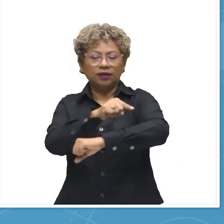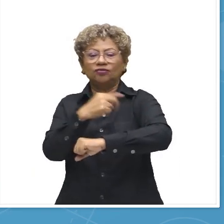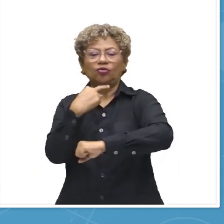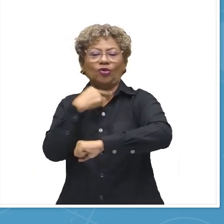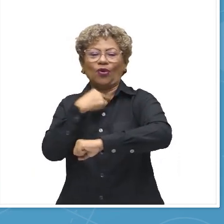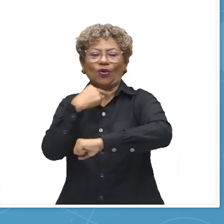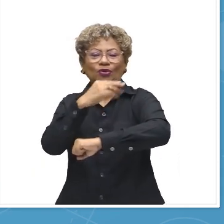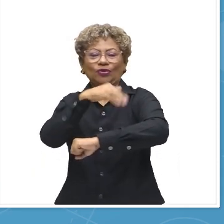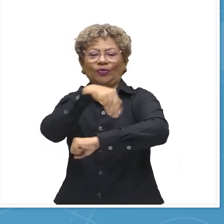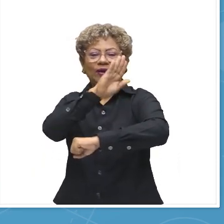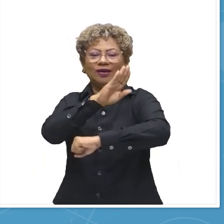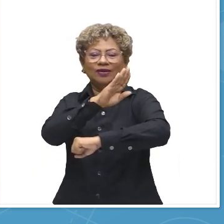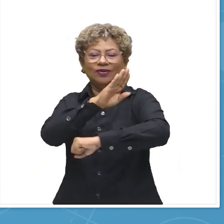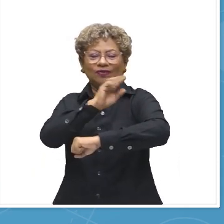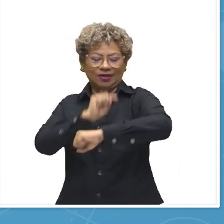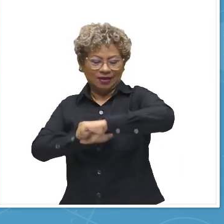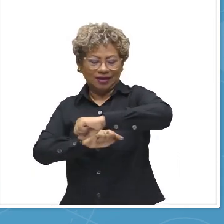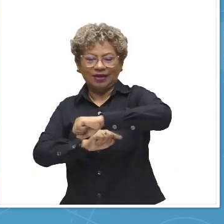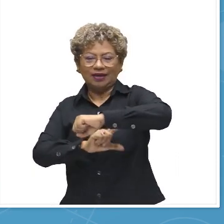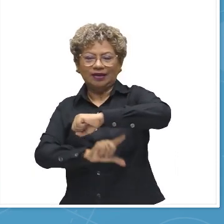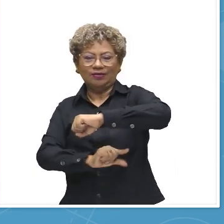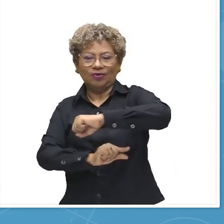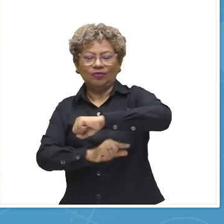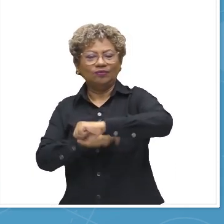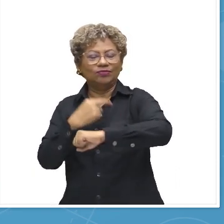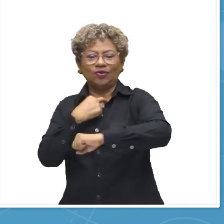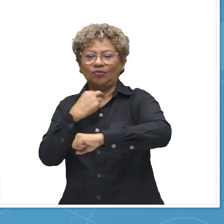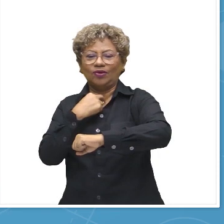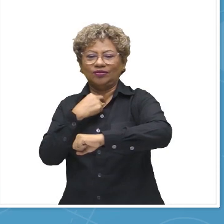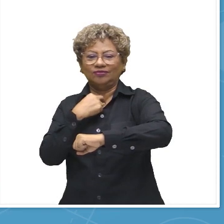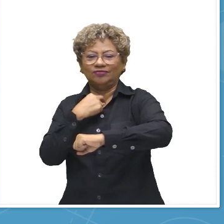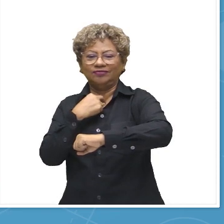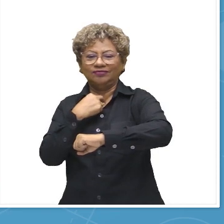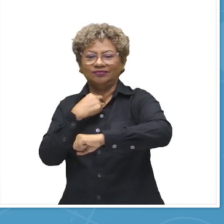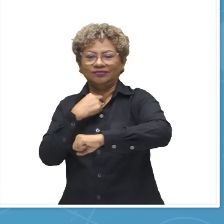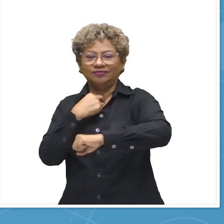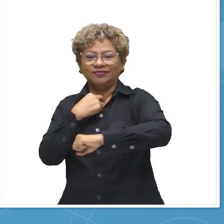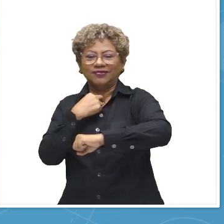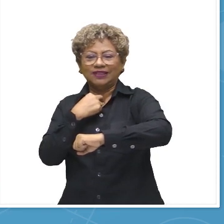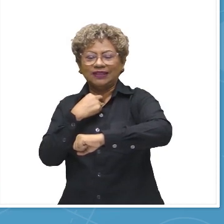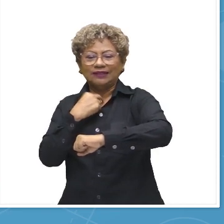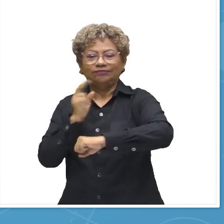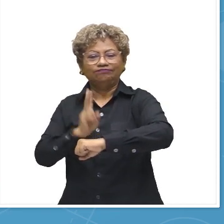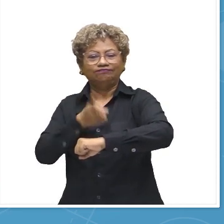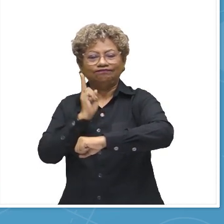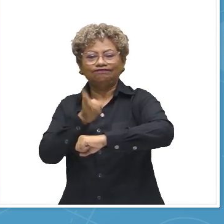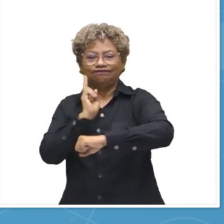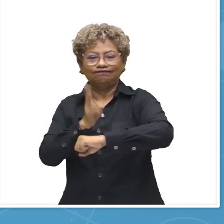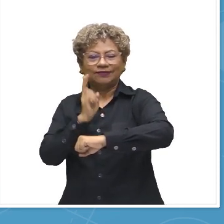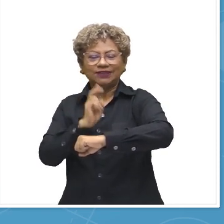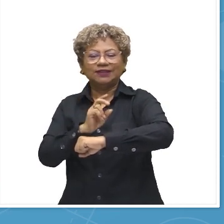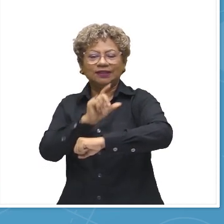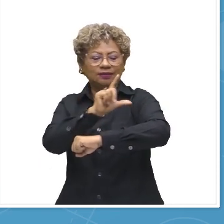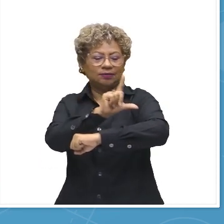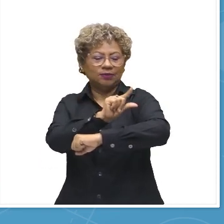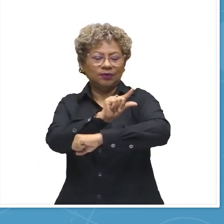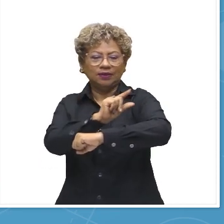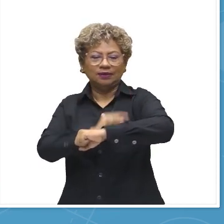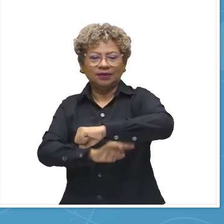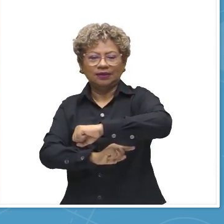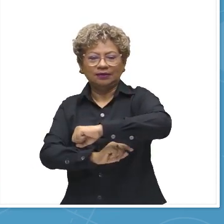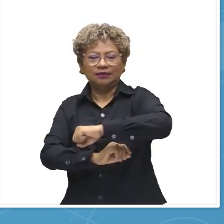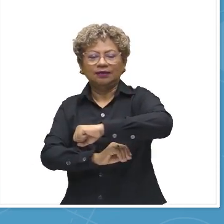12 dividido por 2, que vai dar 6. E 10 dividido por 2, que é igual a 5. Mas eu continuo aqui com a questão,